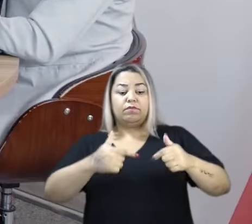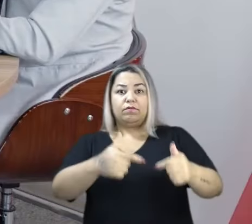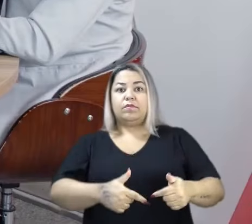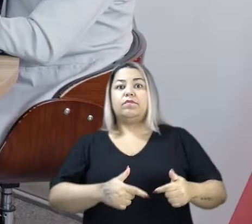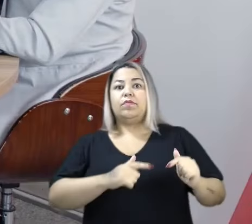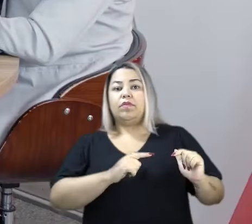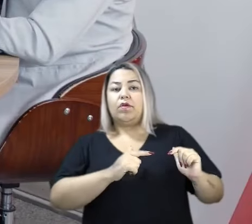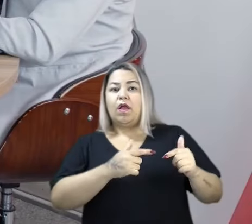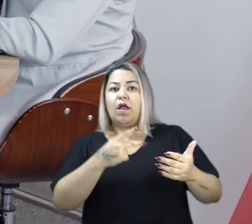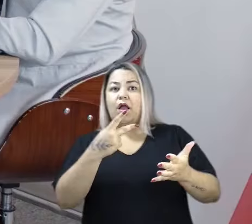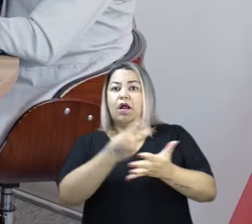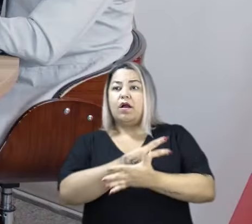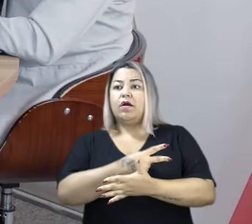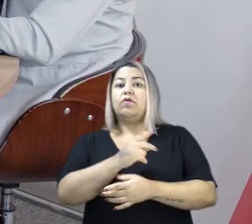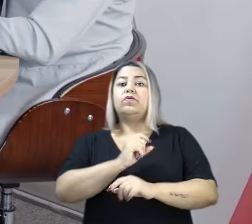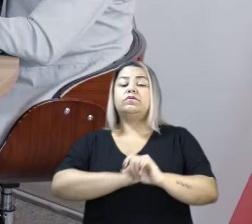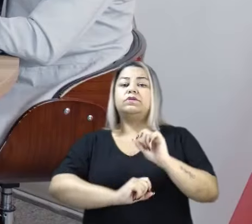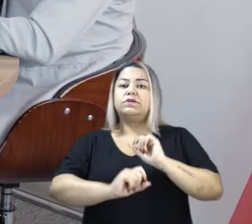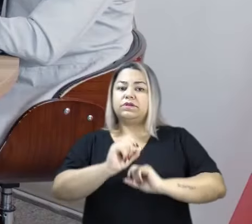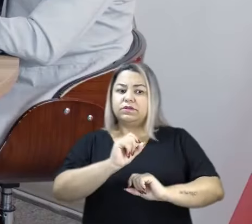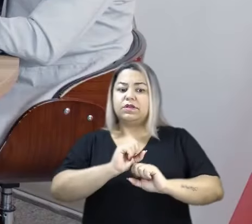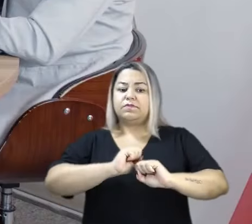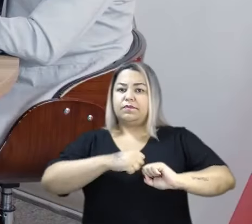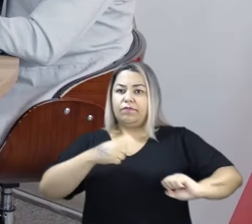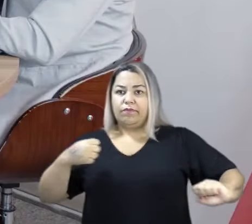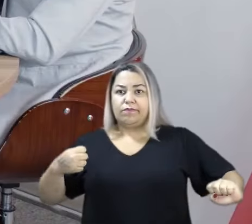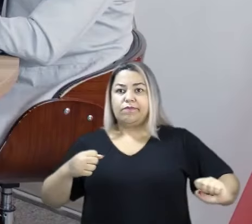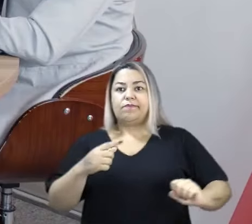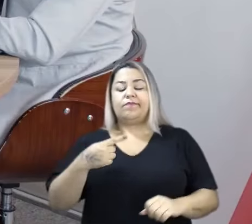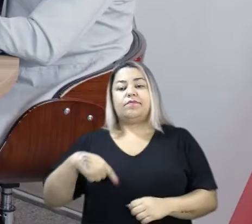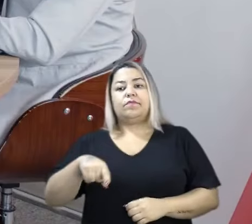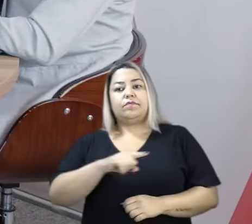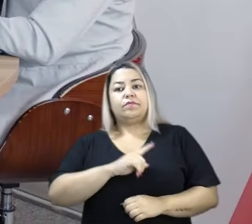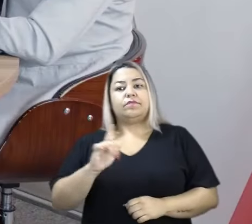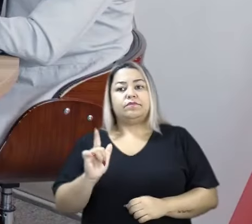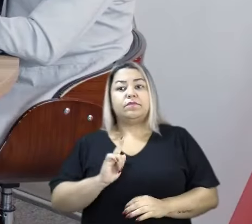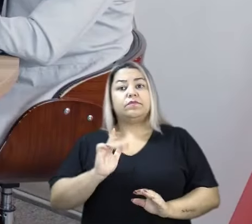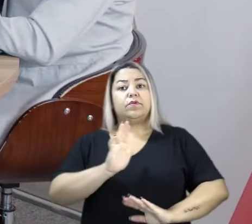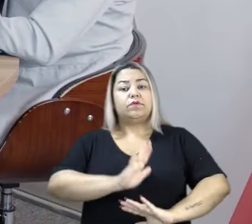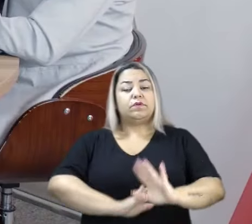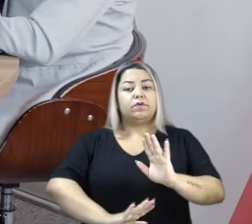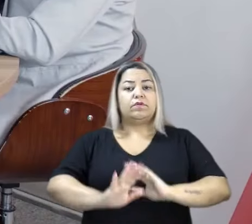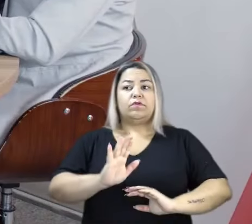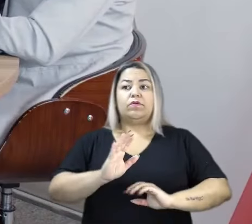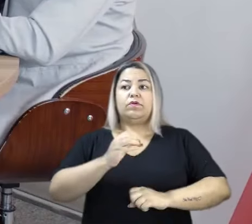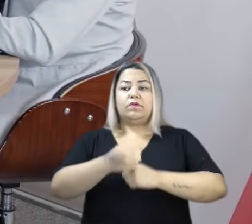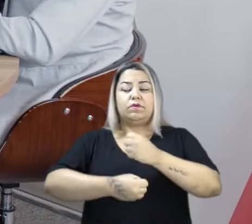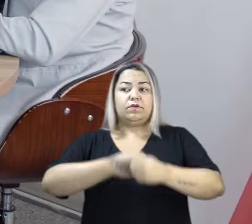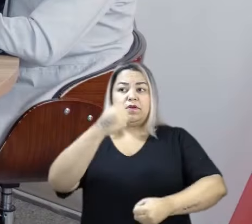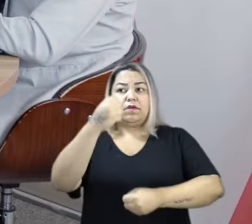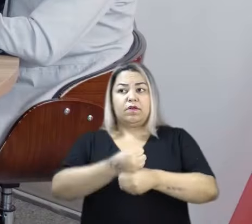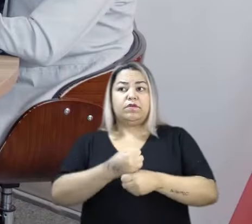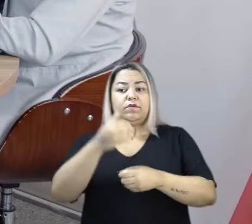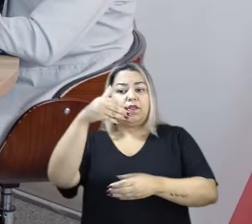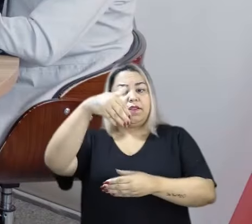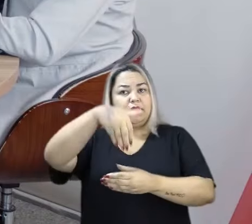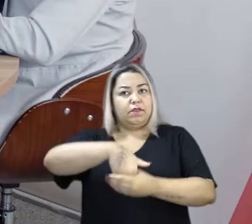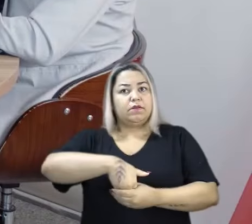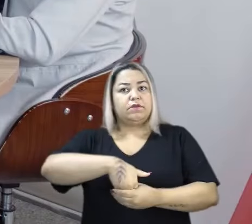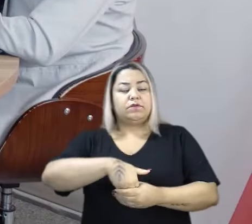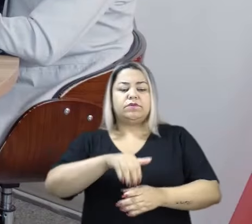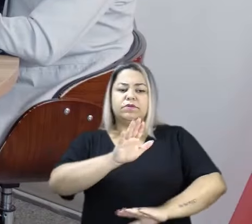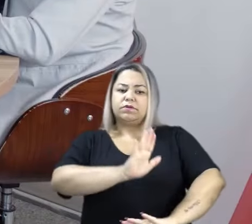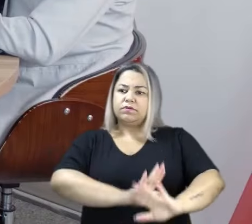retrocesso que acontece é muito maior, tá? Então a gente tem que ter muito esse cuidado, ano que vem, ano eleitoral, então